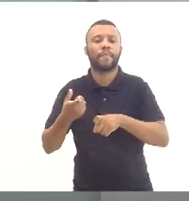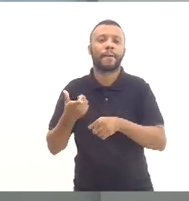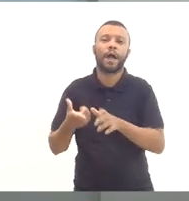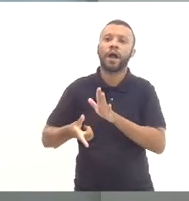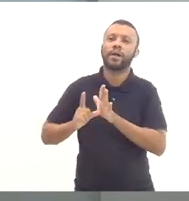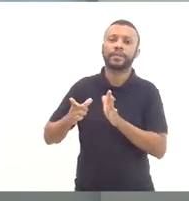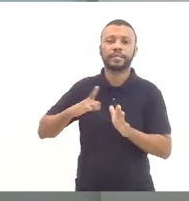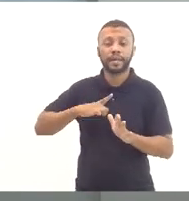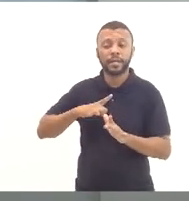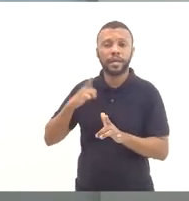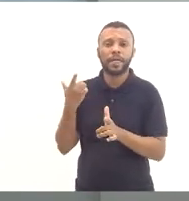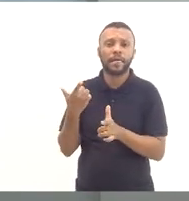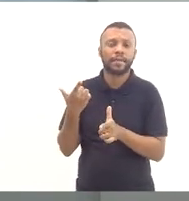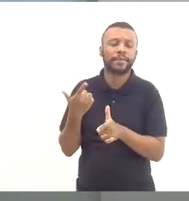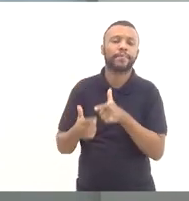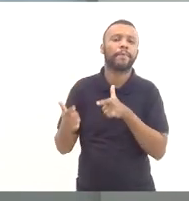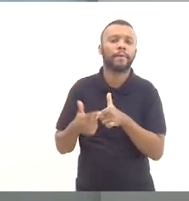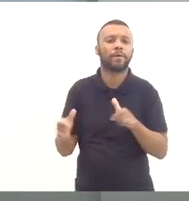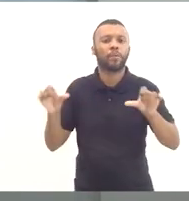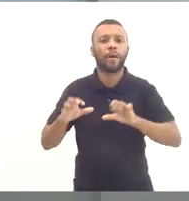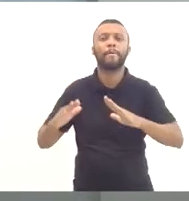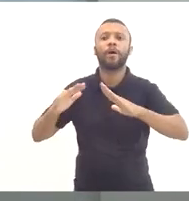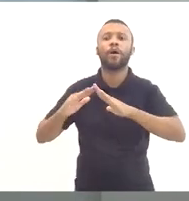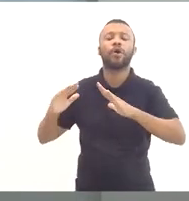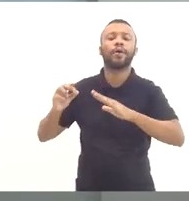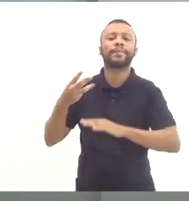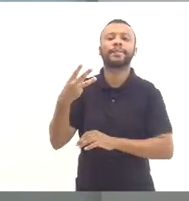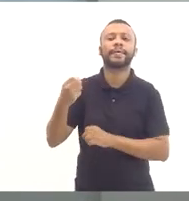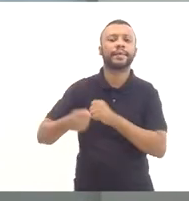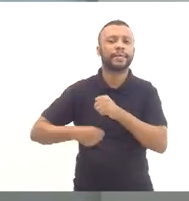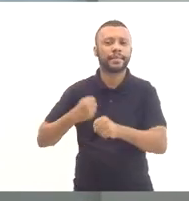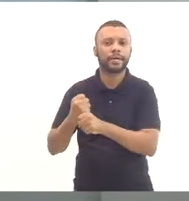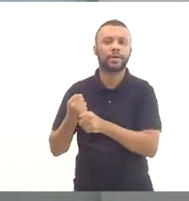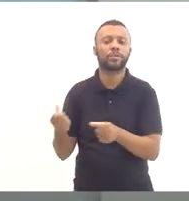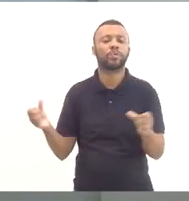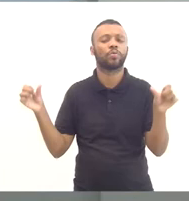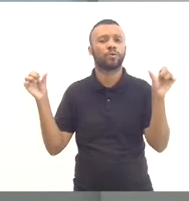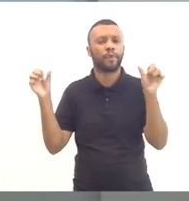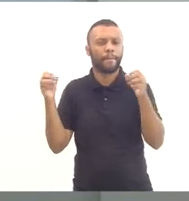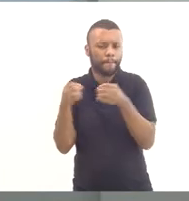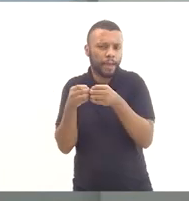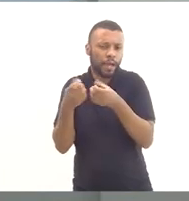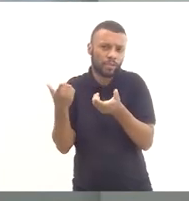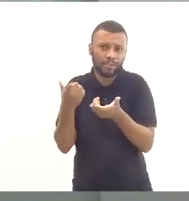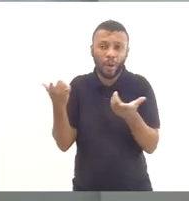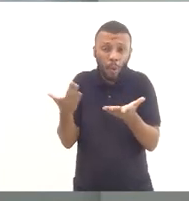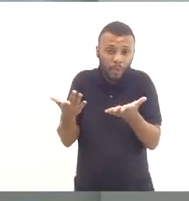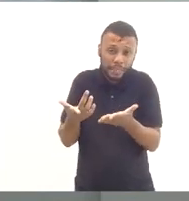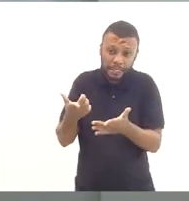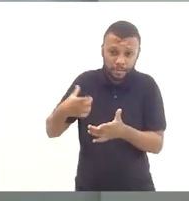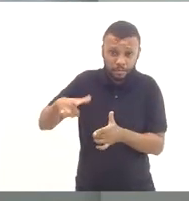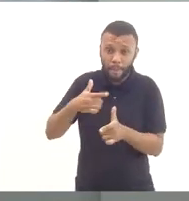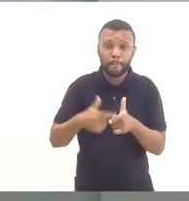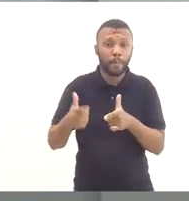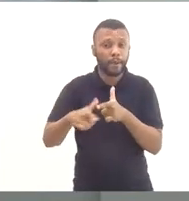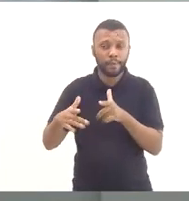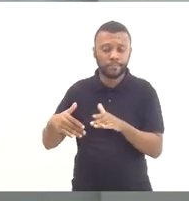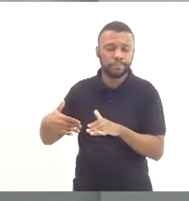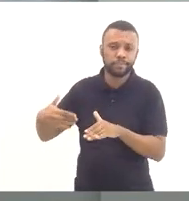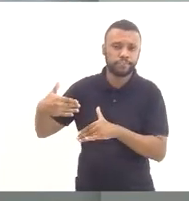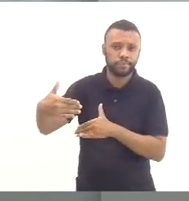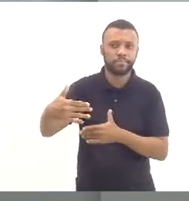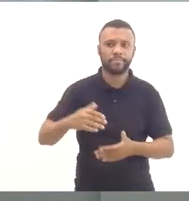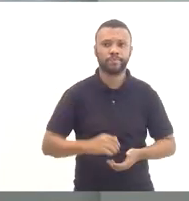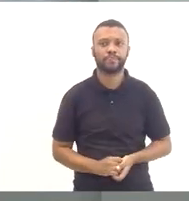crise e ele a mãe morou até os três anos lá perto da Clínica ele hoje em dia não tem sequela pode passar por favor olha a